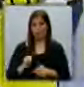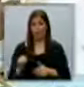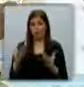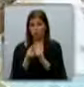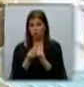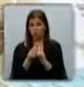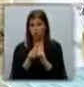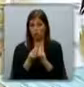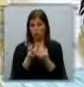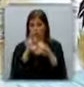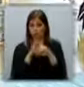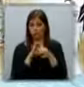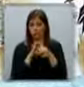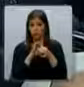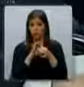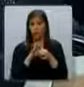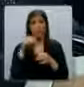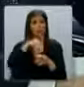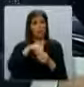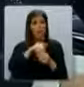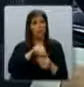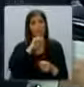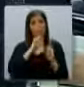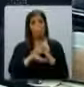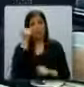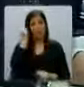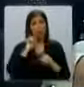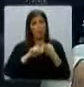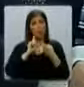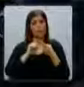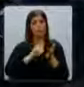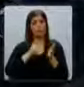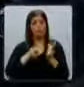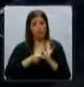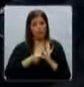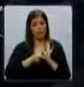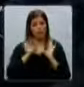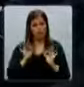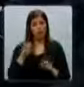legislativas conseguem no mínimo um empate técn o partido socialista